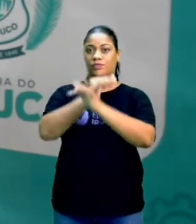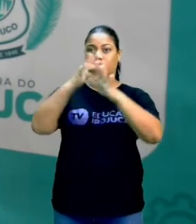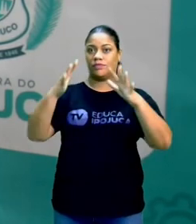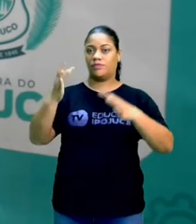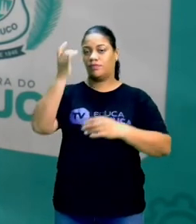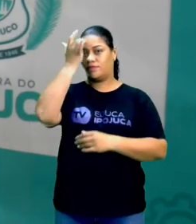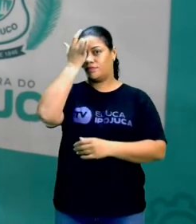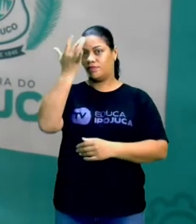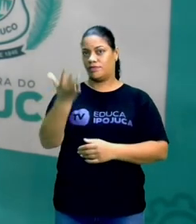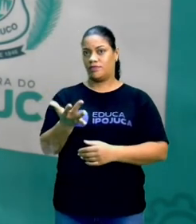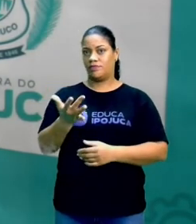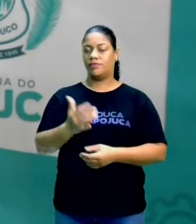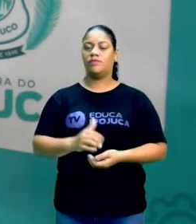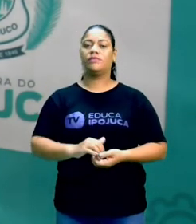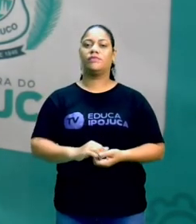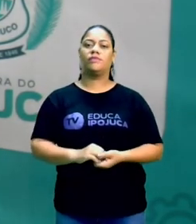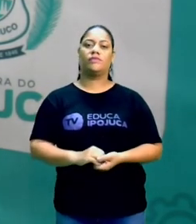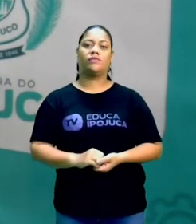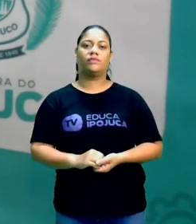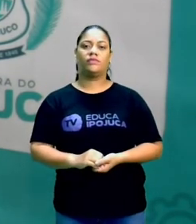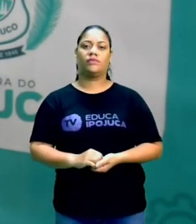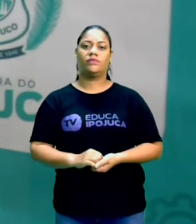e fácil.